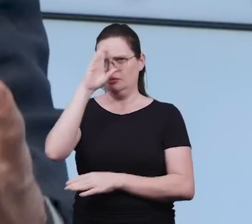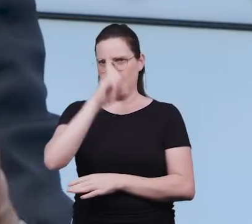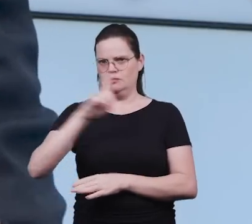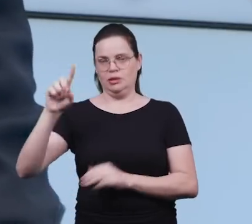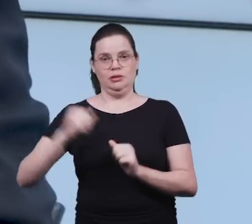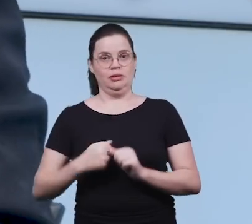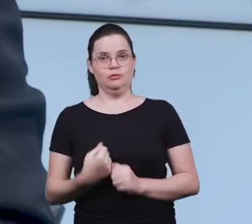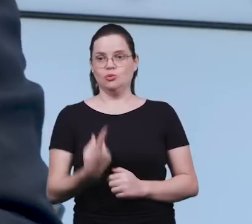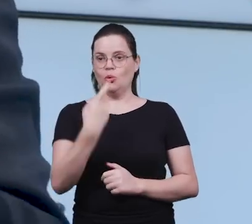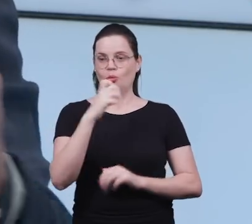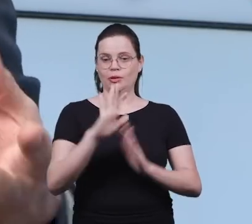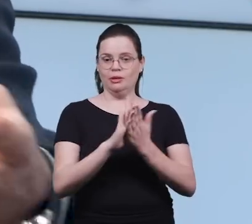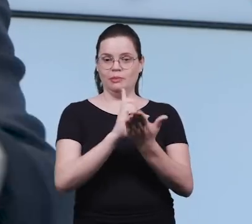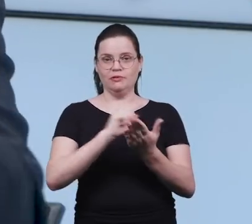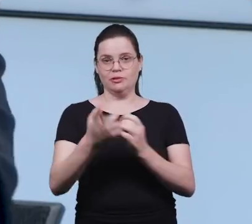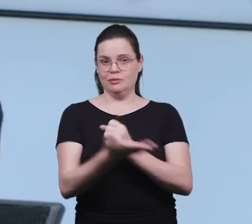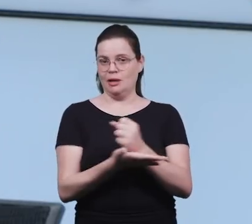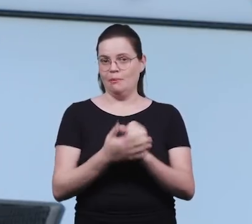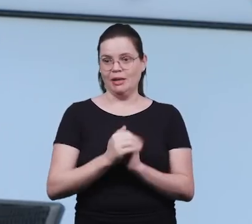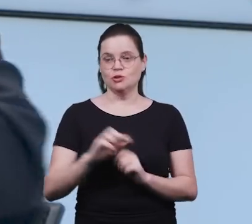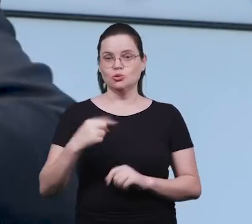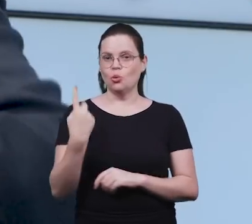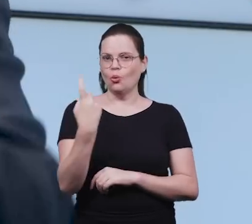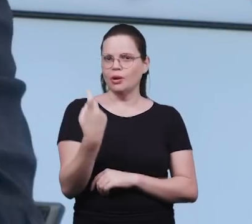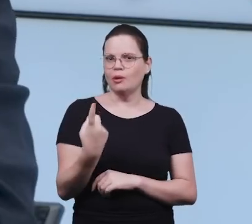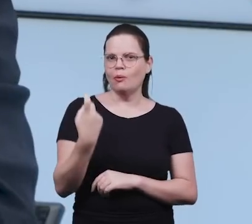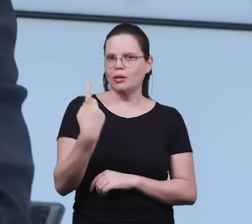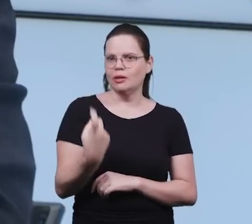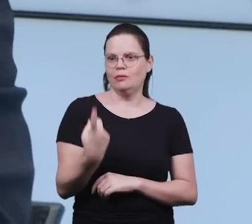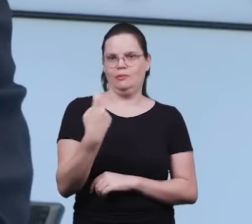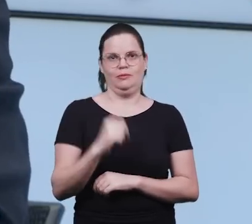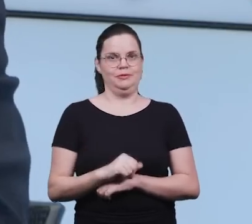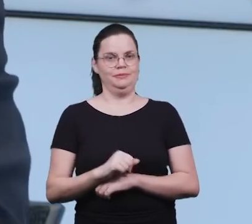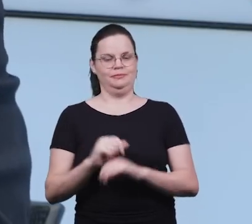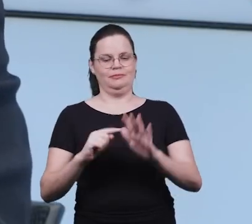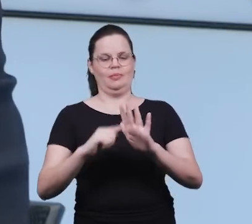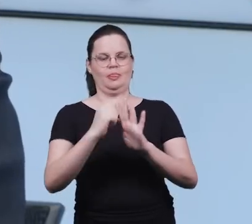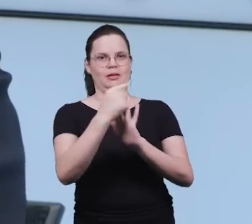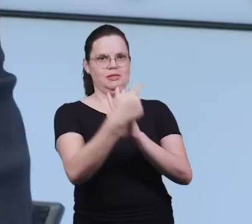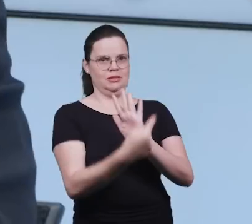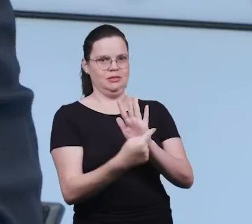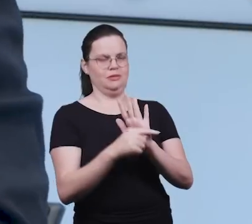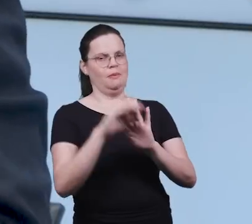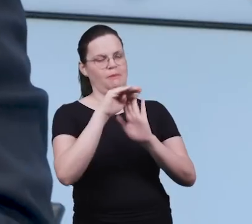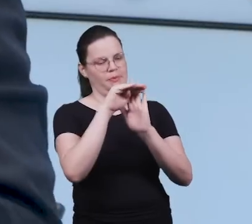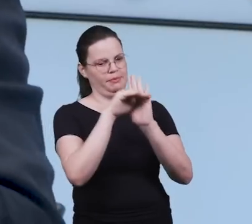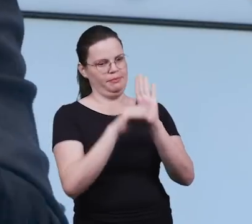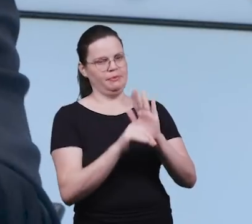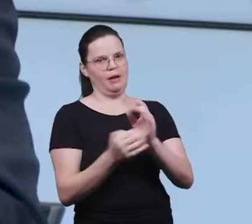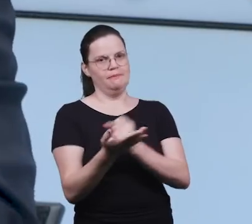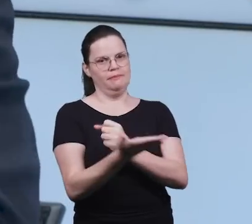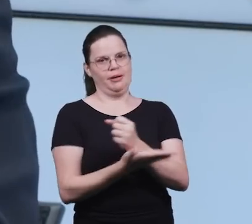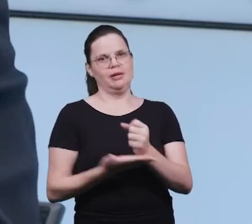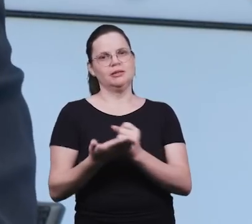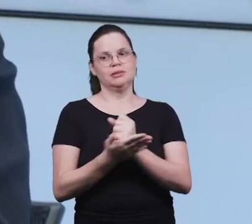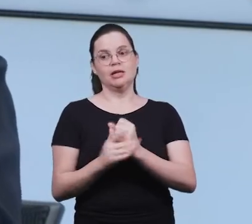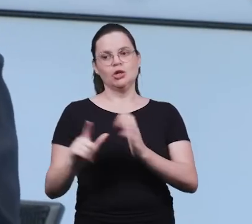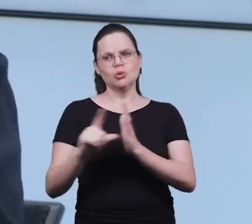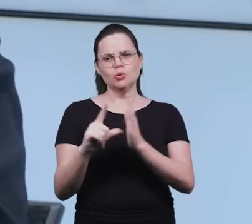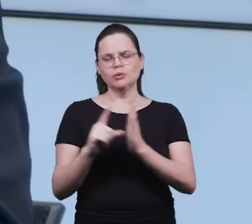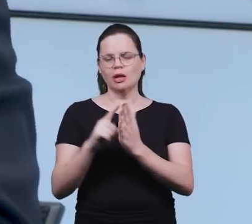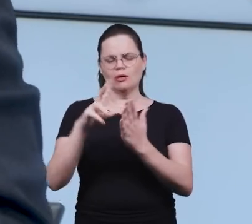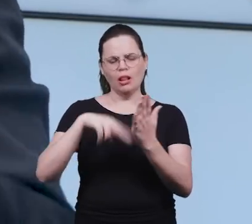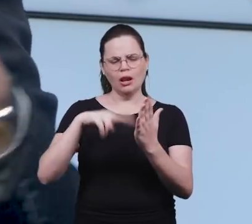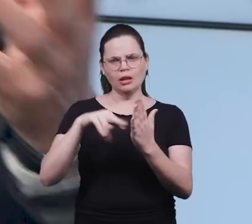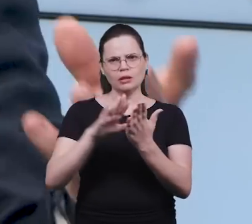Os pilares, que se pegou de tudo aquilo que Lutero colocou lá como as